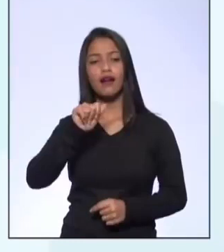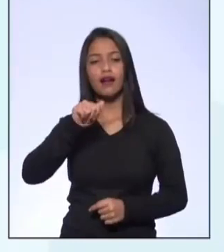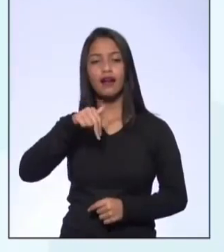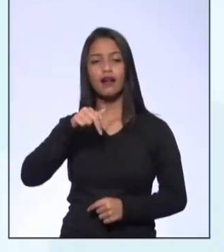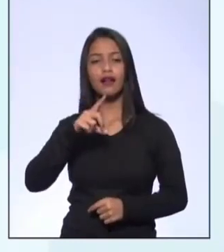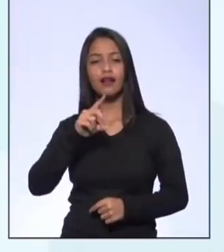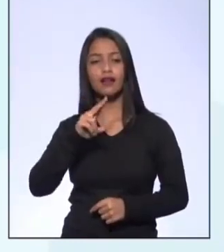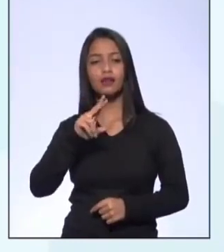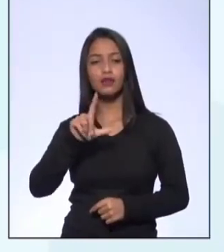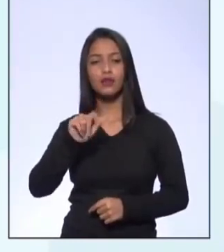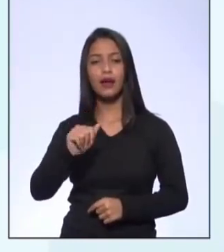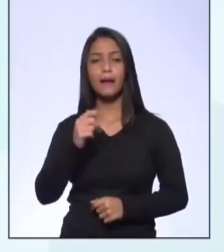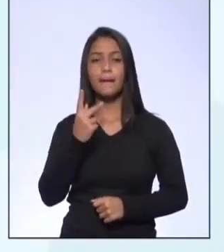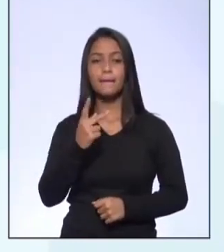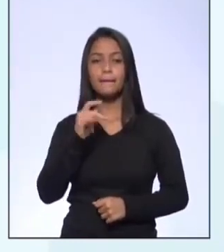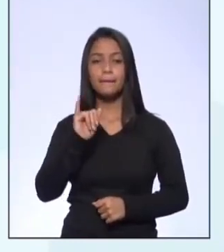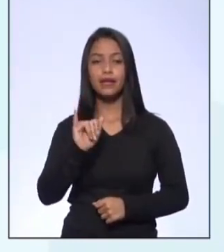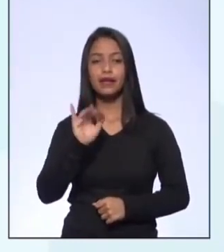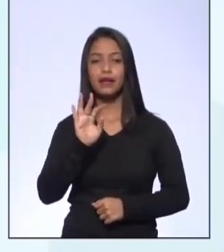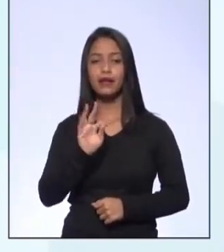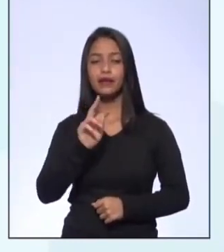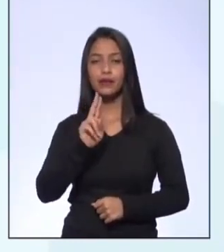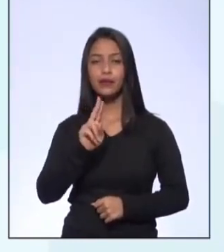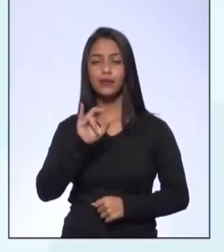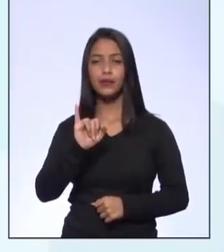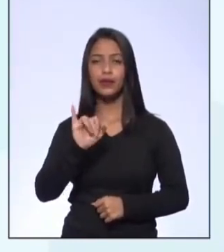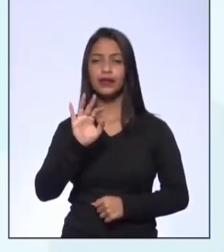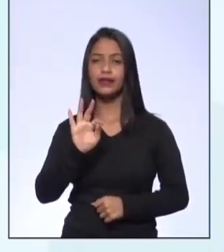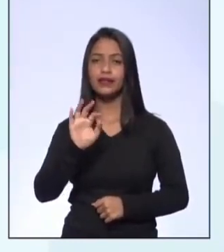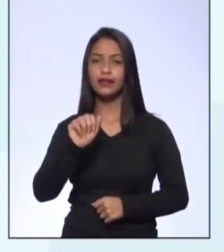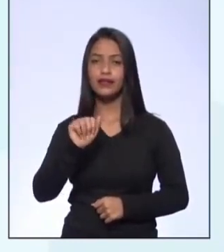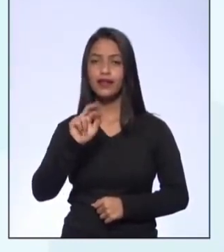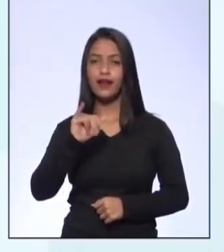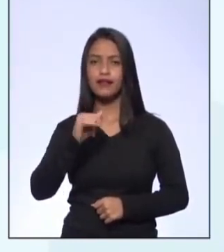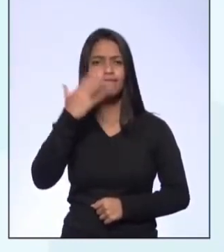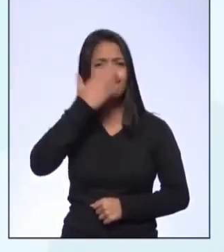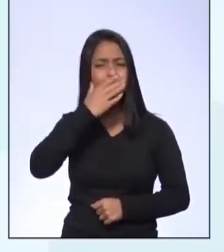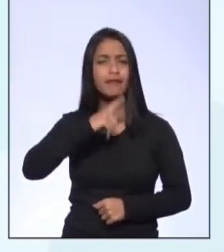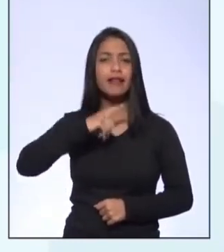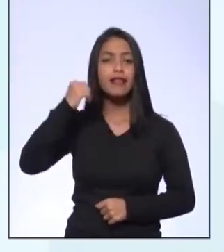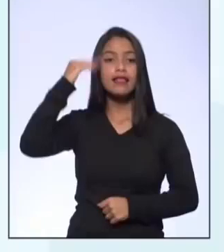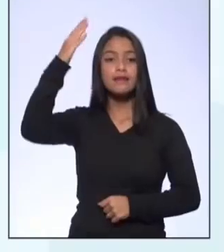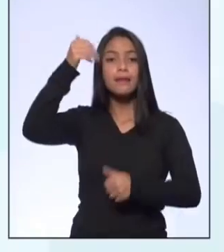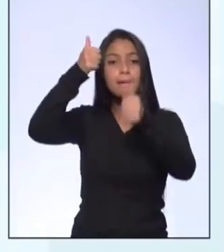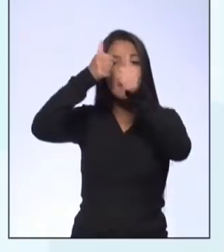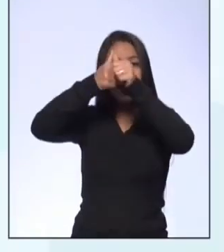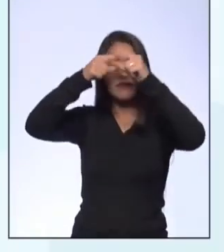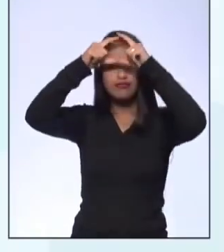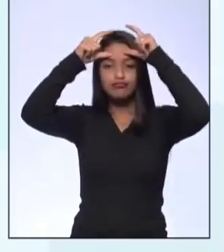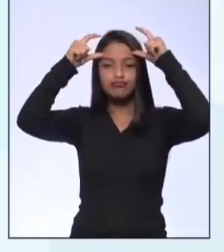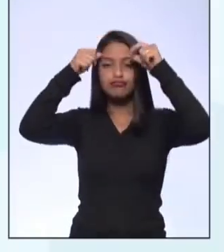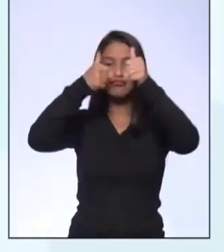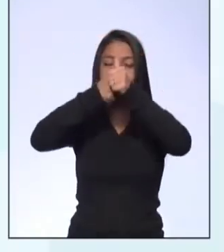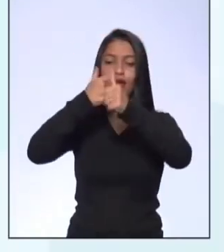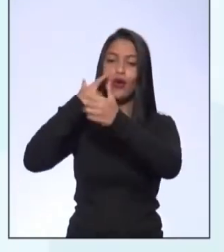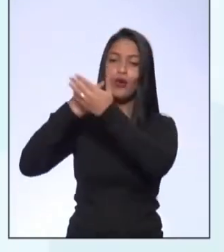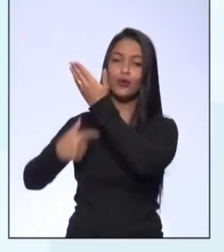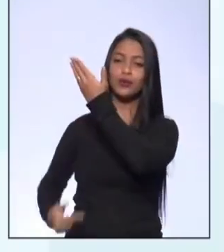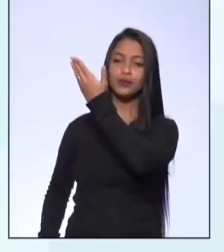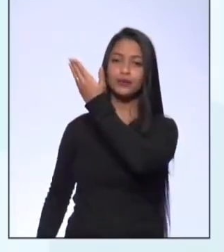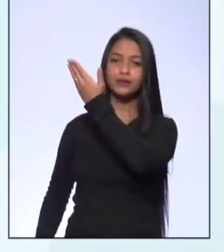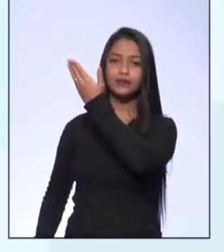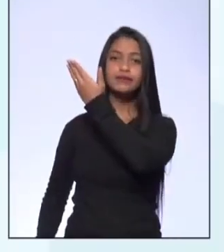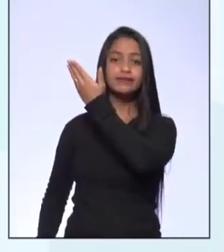é conhecida como hipófise, tá bom? Se não der para ver, ela tá lá em cima, lá perto da testa, lá, tá? Então,